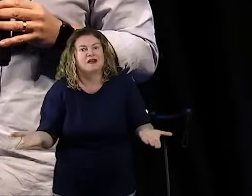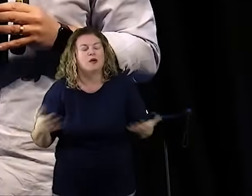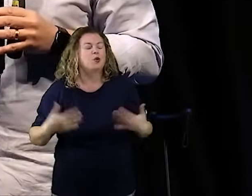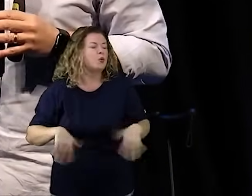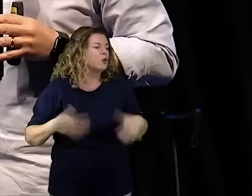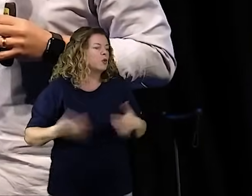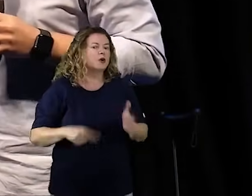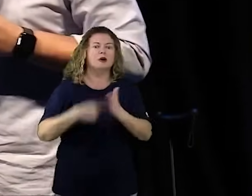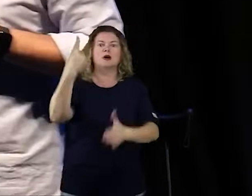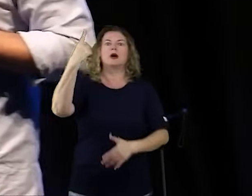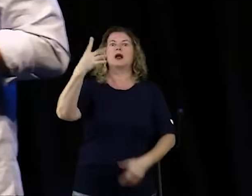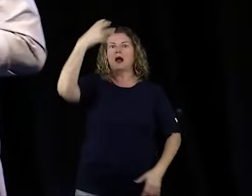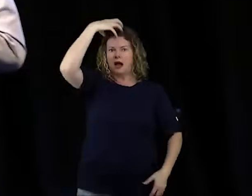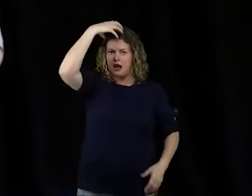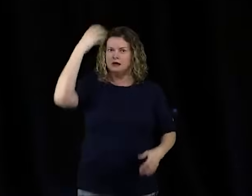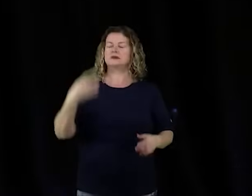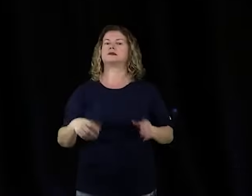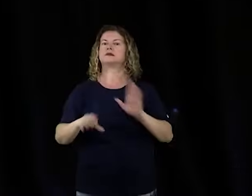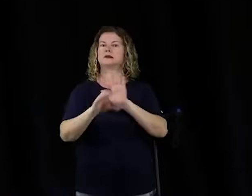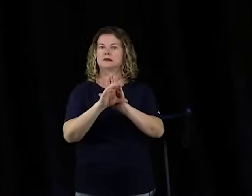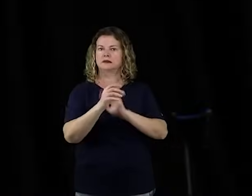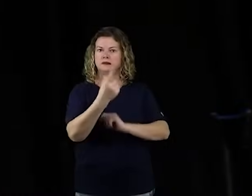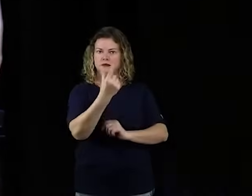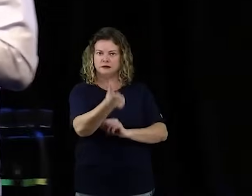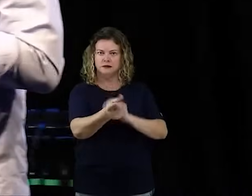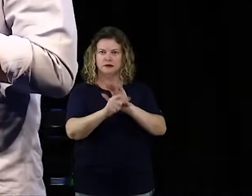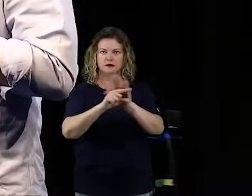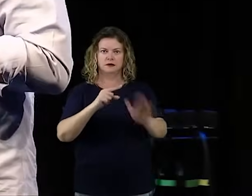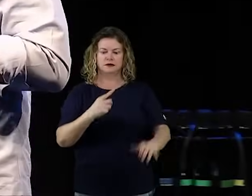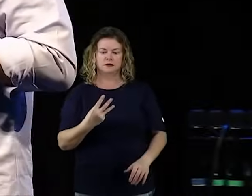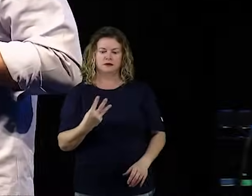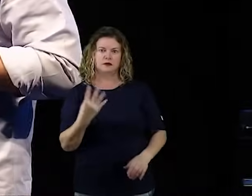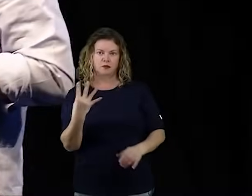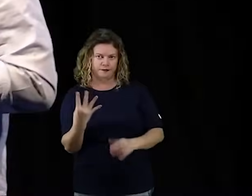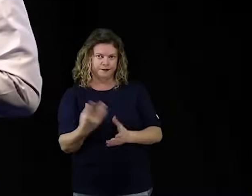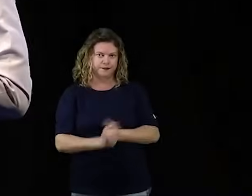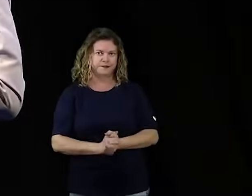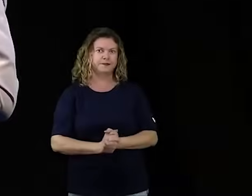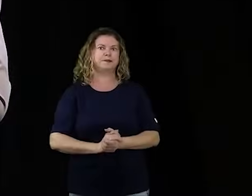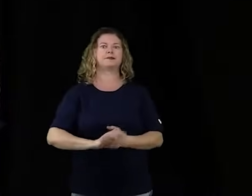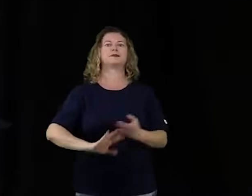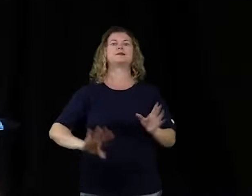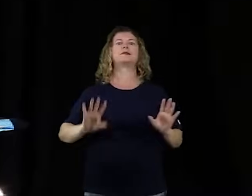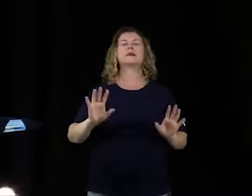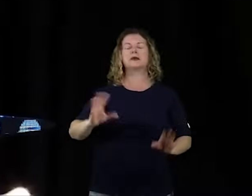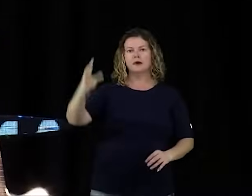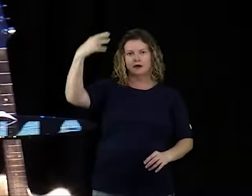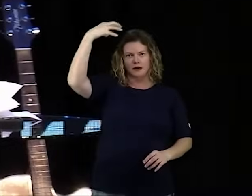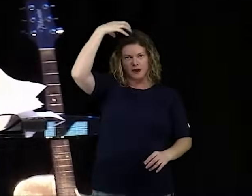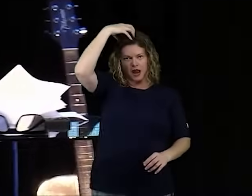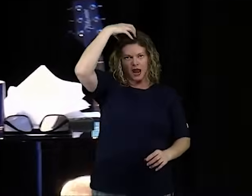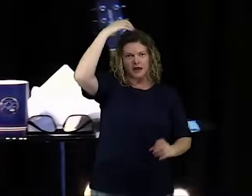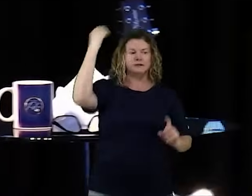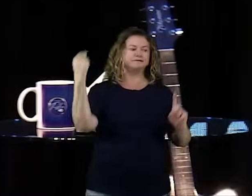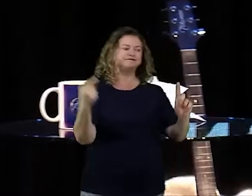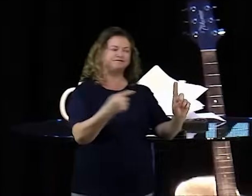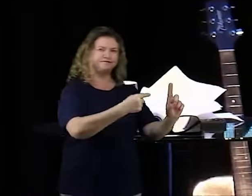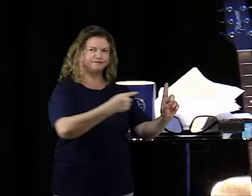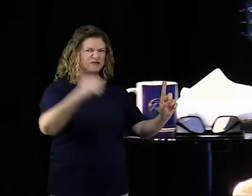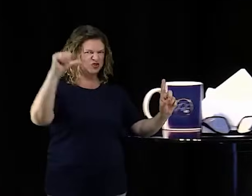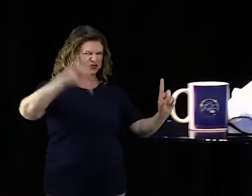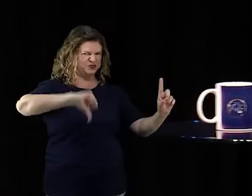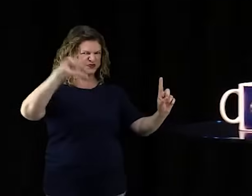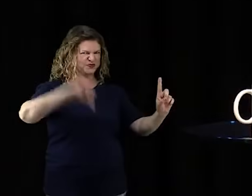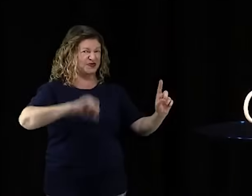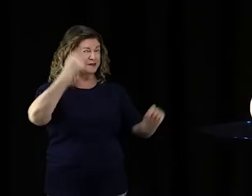16 34 durante esse reinado eraa um Reinado de um rei ruim pensa um rei assim